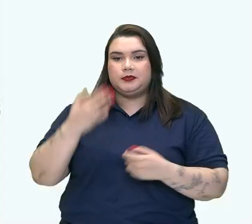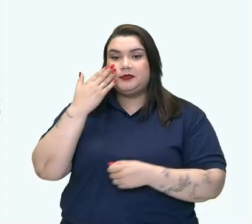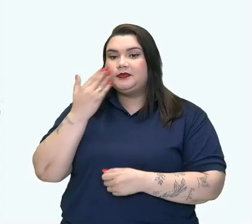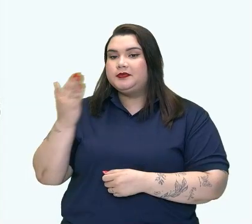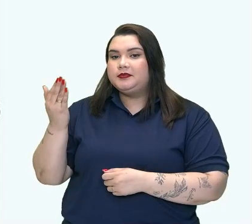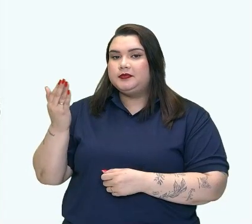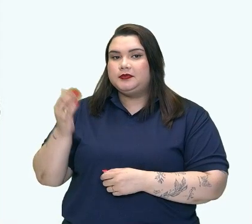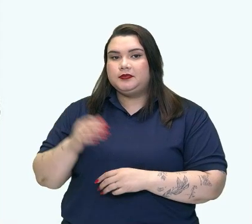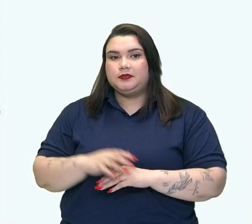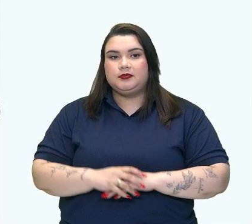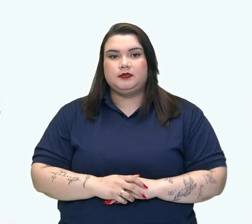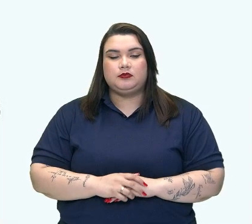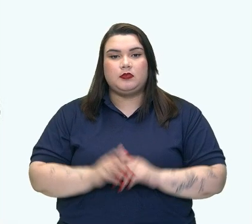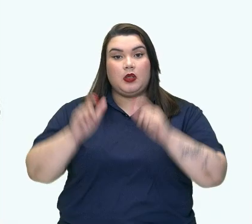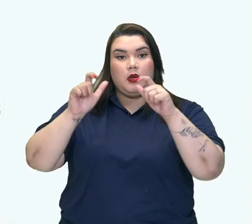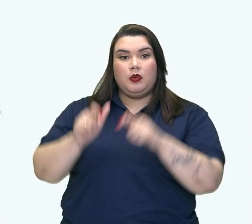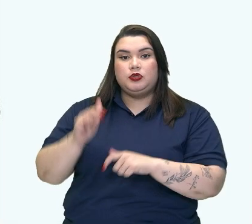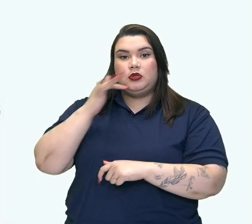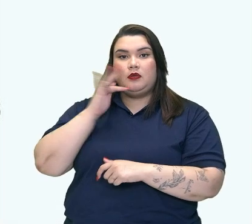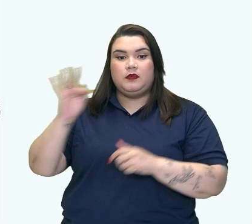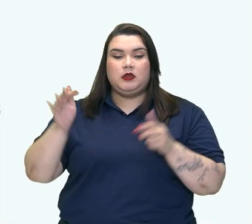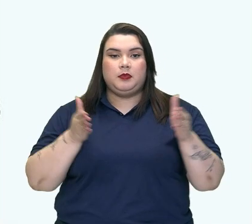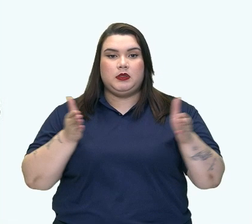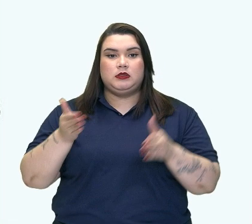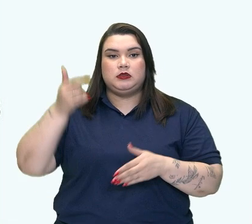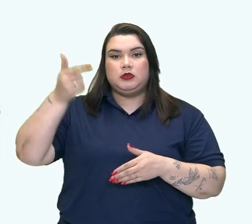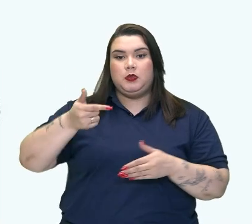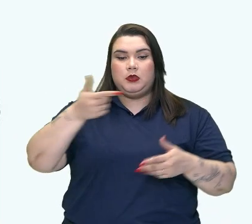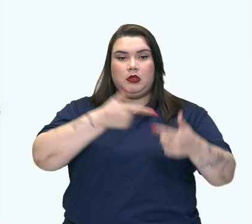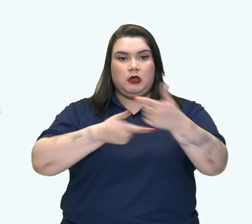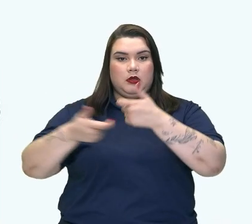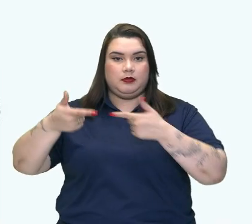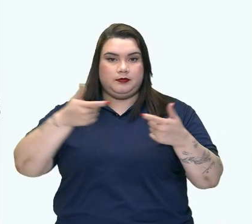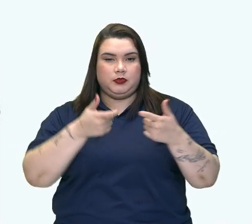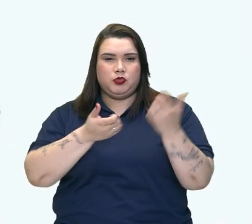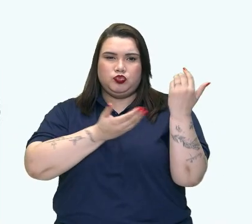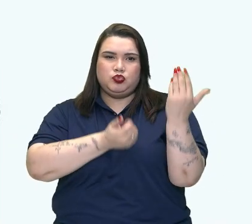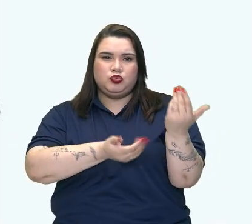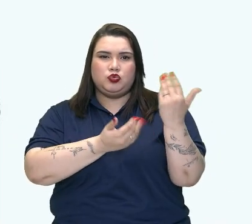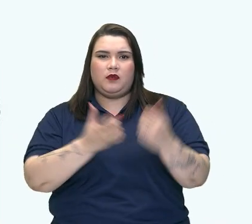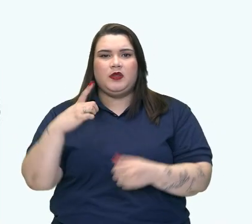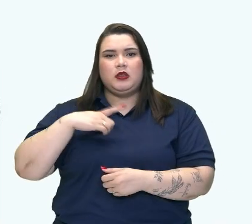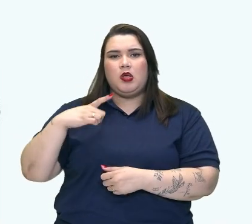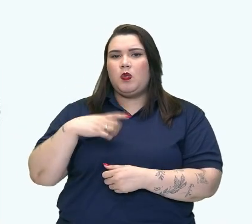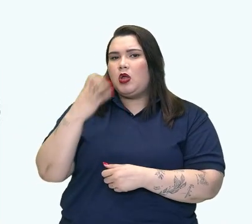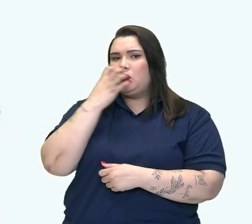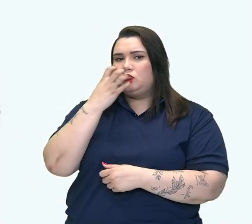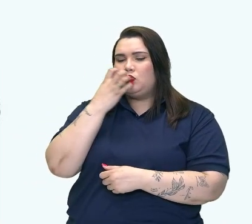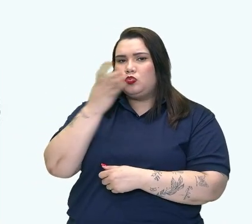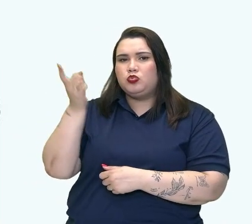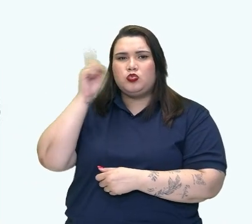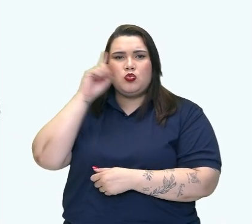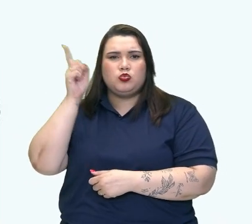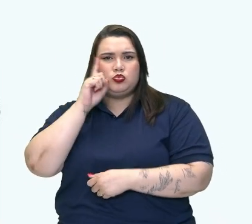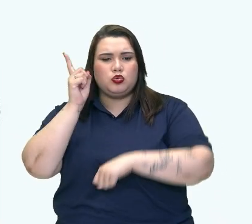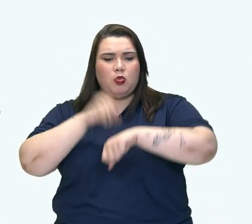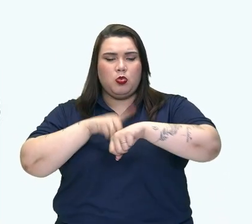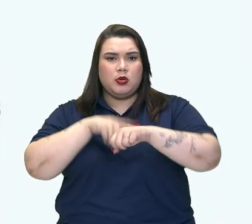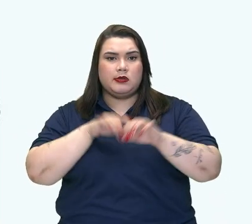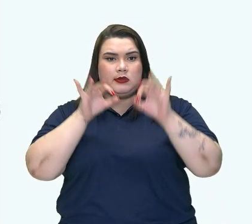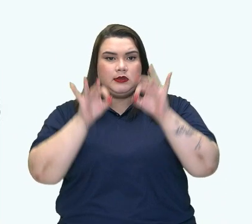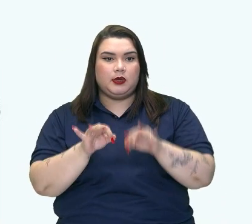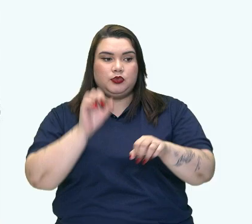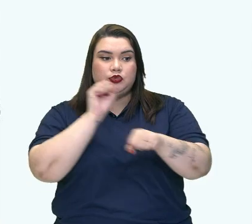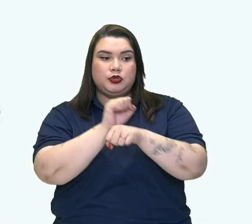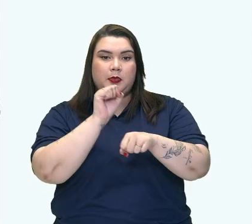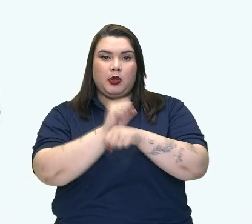aí. Foi na França durante a Segunda Grande Guerra. Um jovem tinha um cachorro que todos os dias,